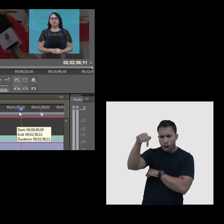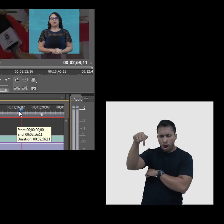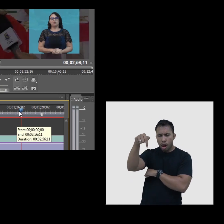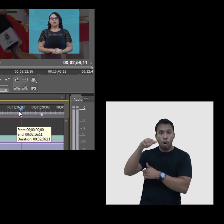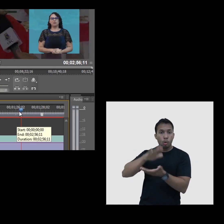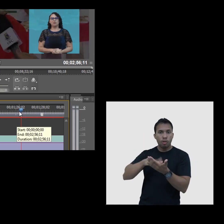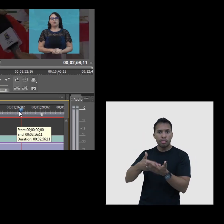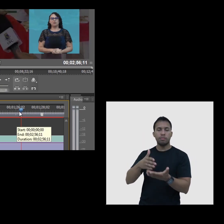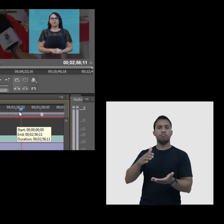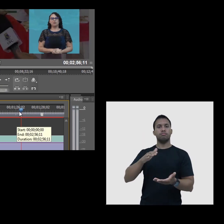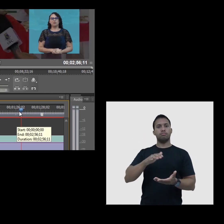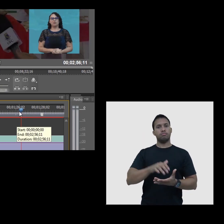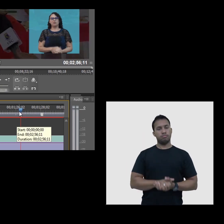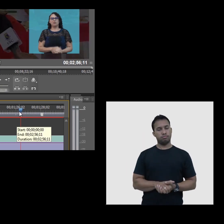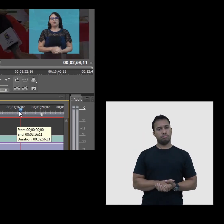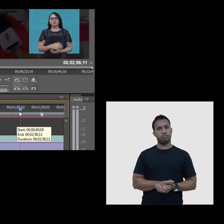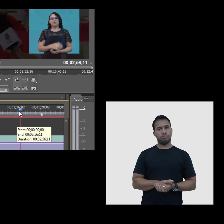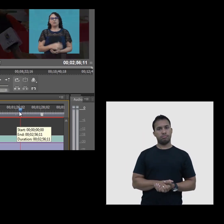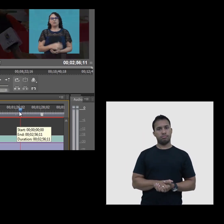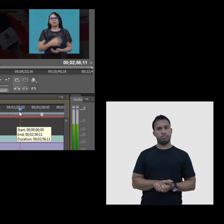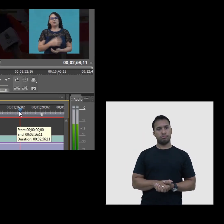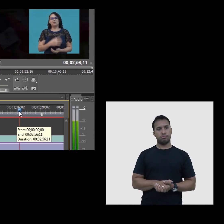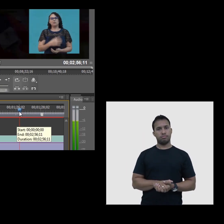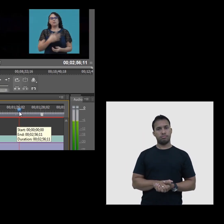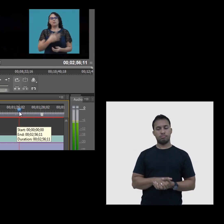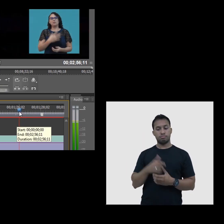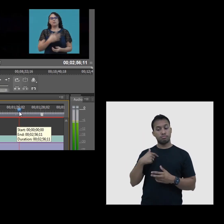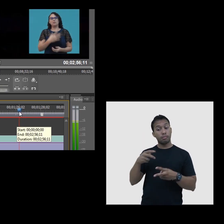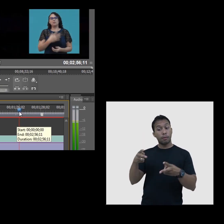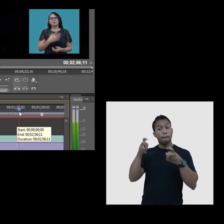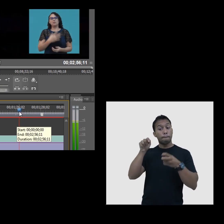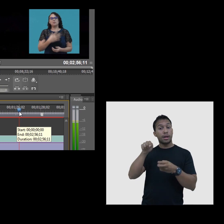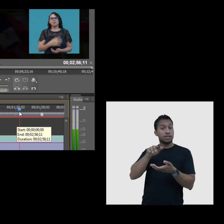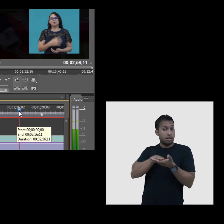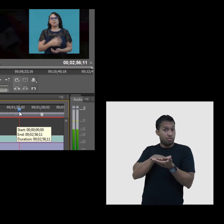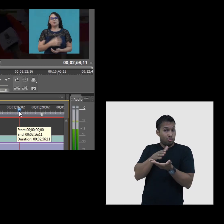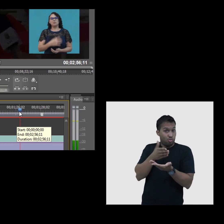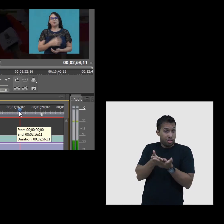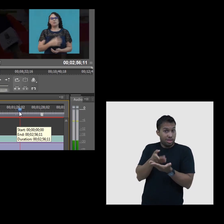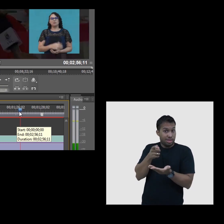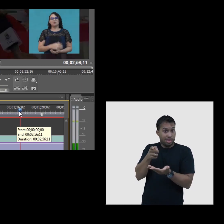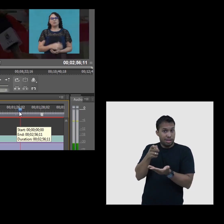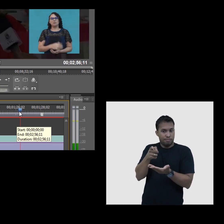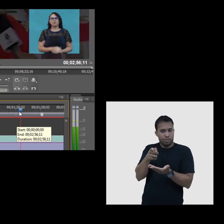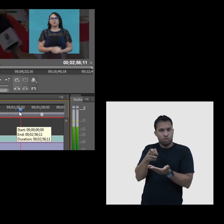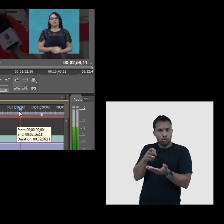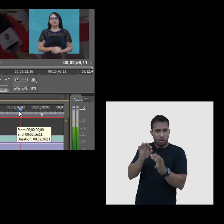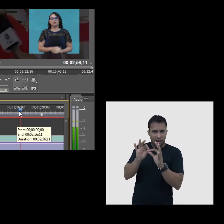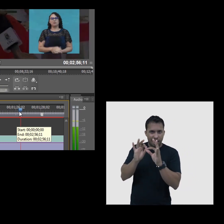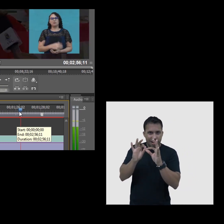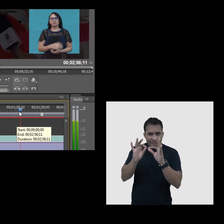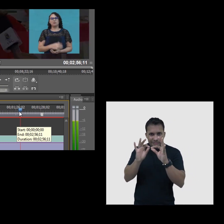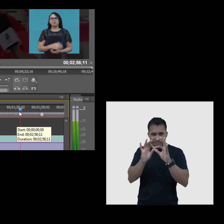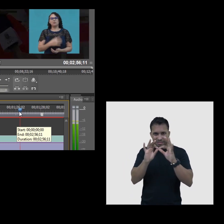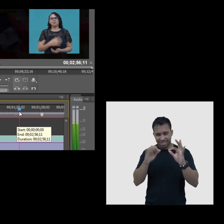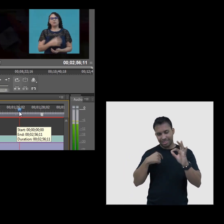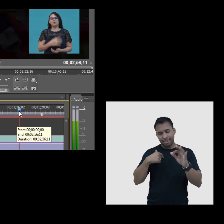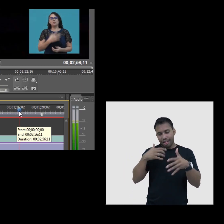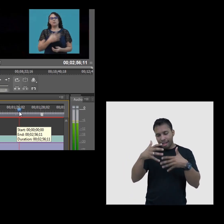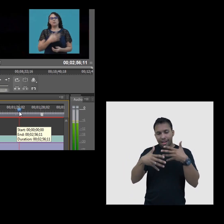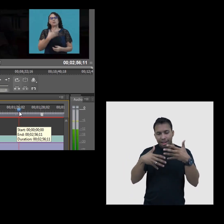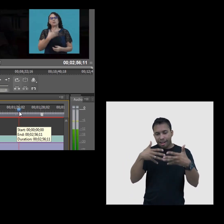ir procurando o ponto onde o intérprete baixa a mão para sinalizar que terminou essa frase. A gente percebe aqui que o